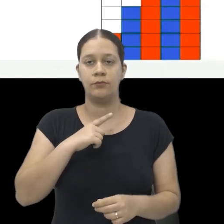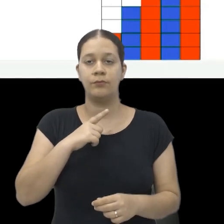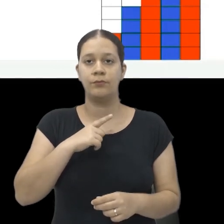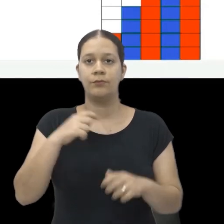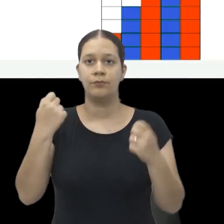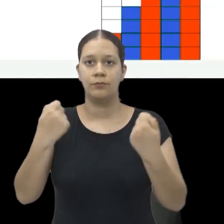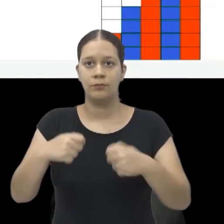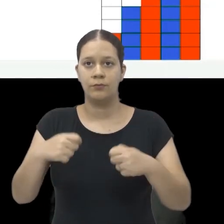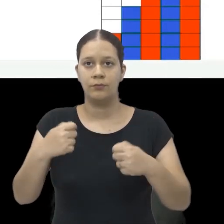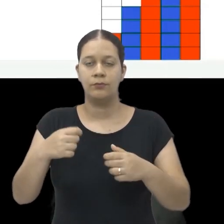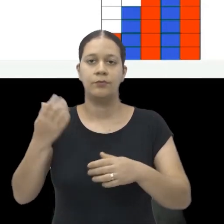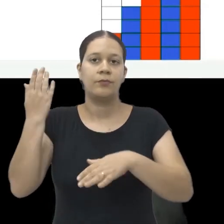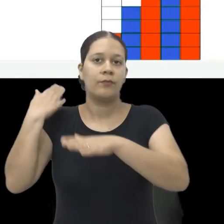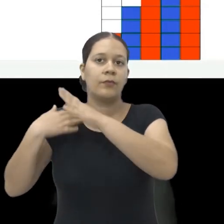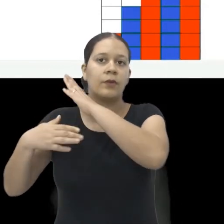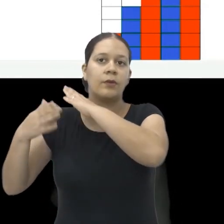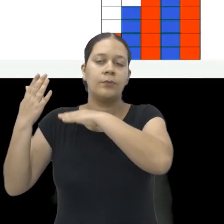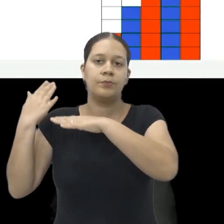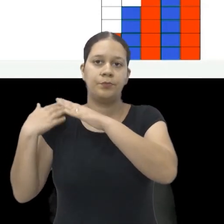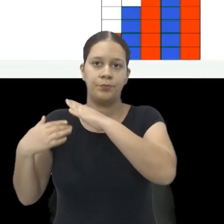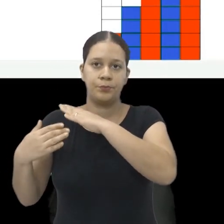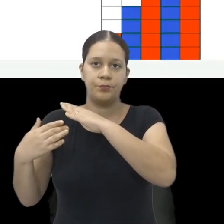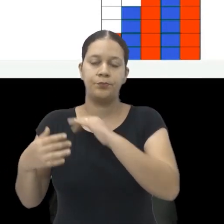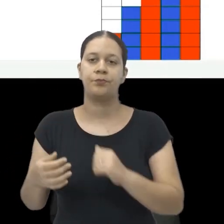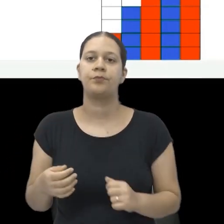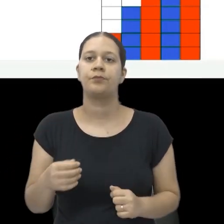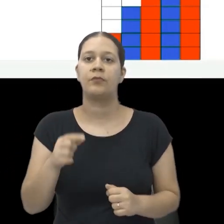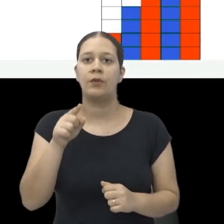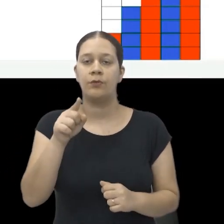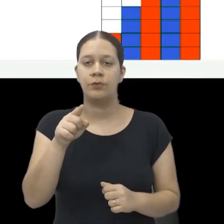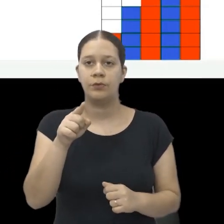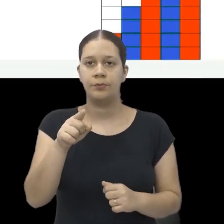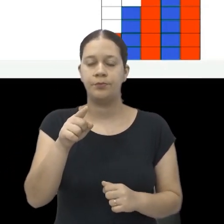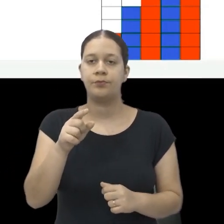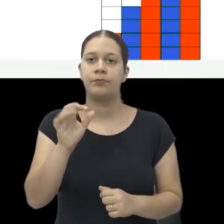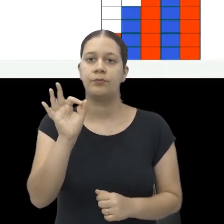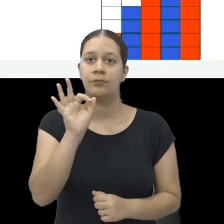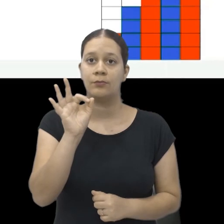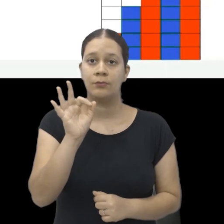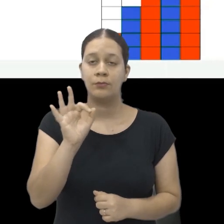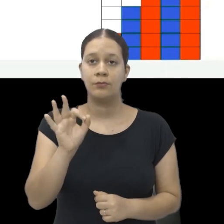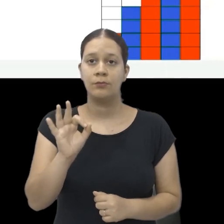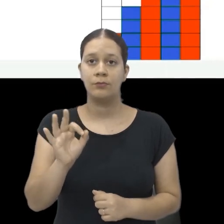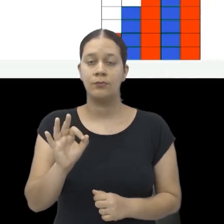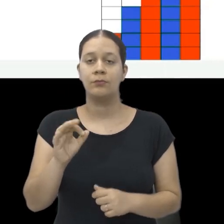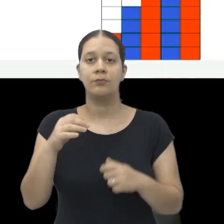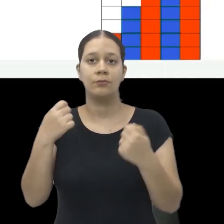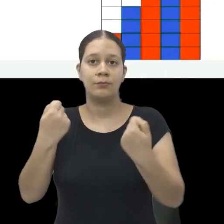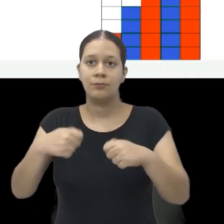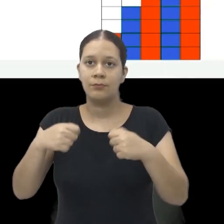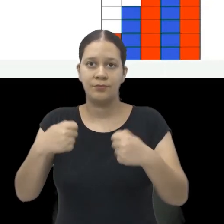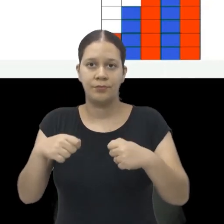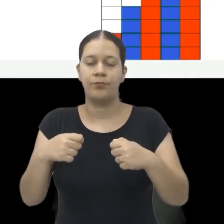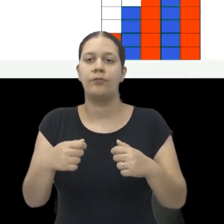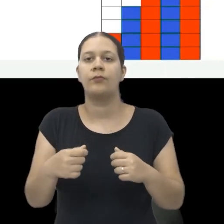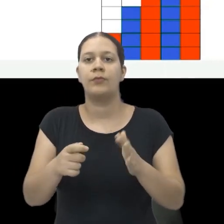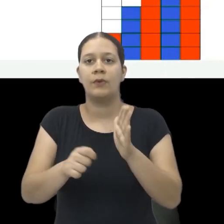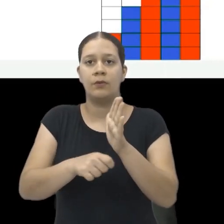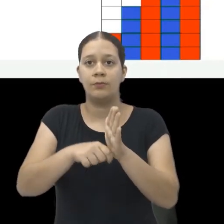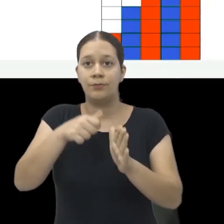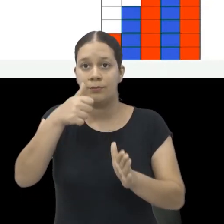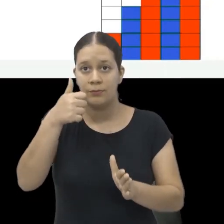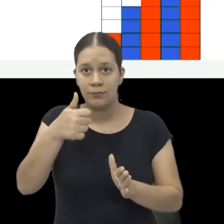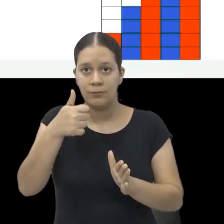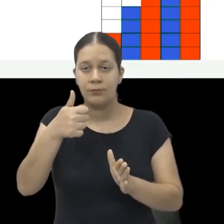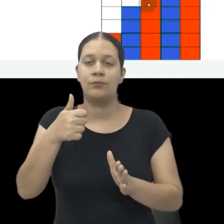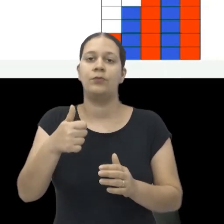anterior. As não recursivas, essa dependência não é válida. Então, tanto na